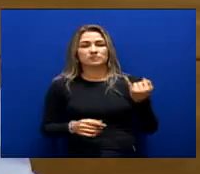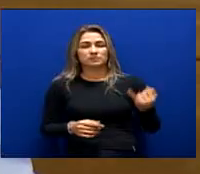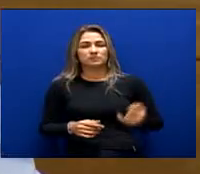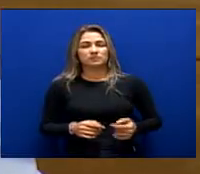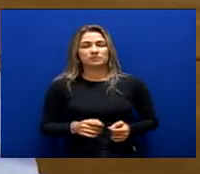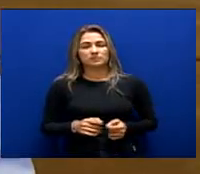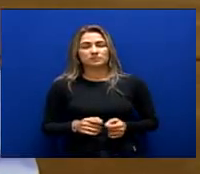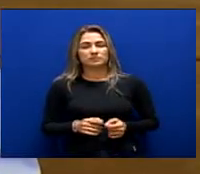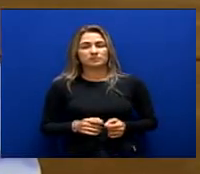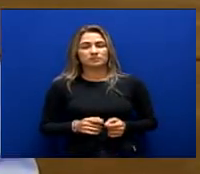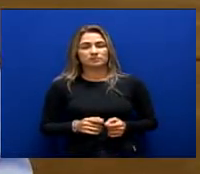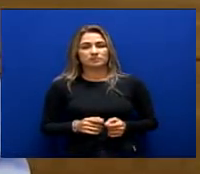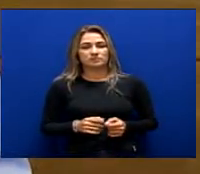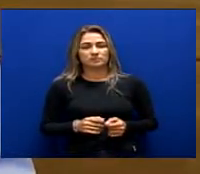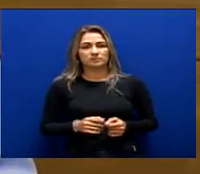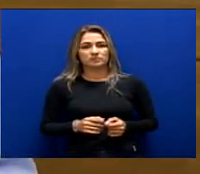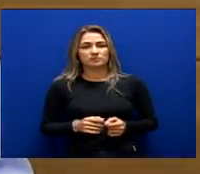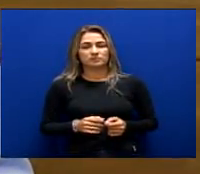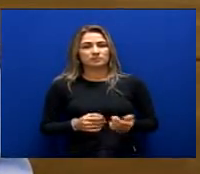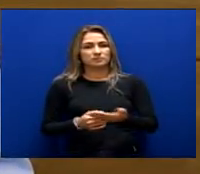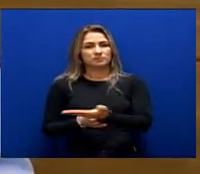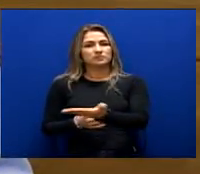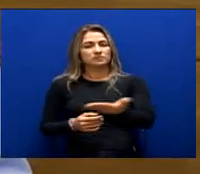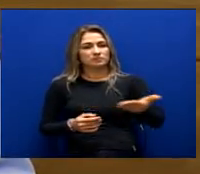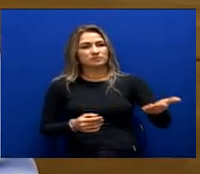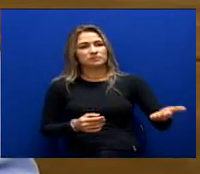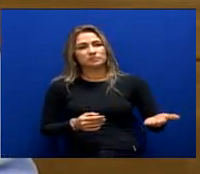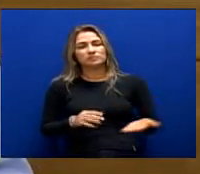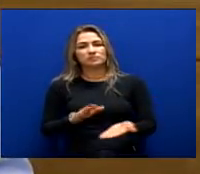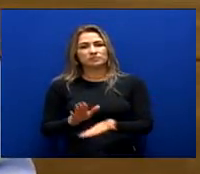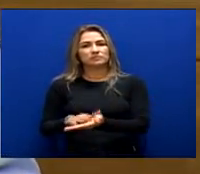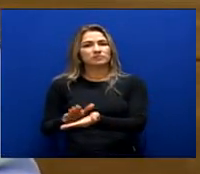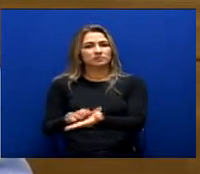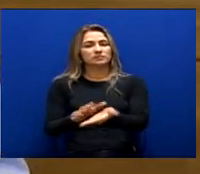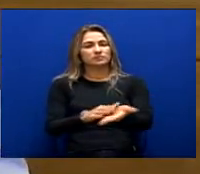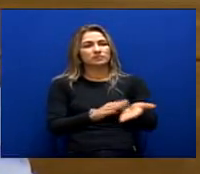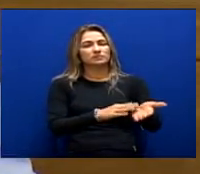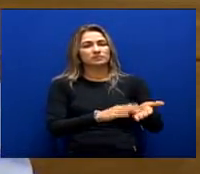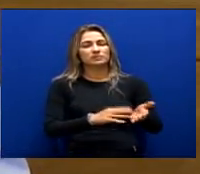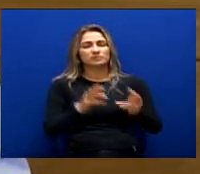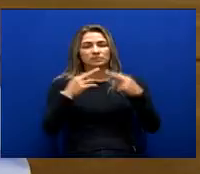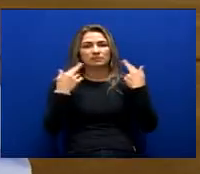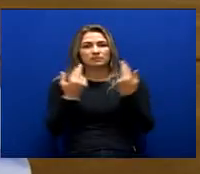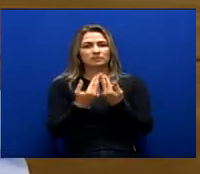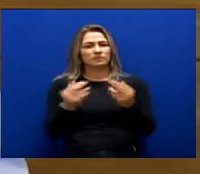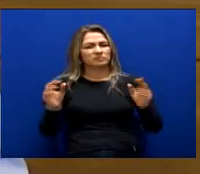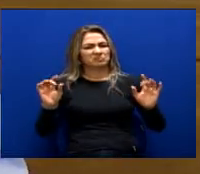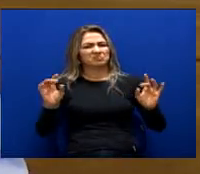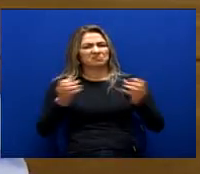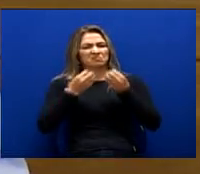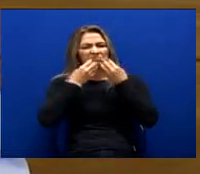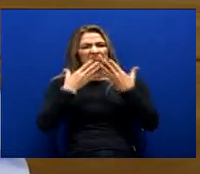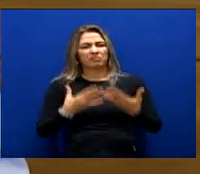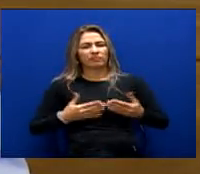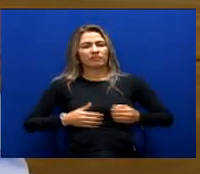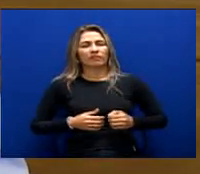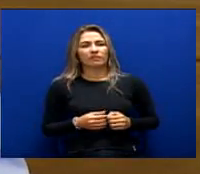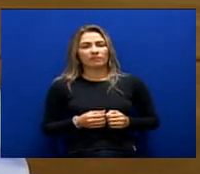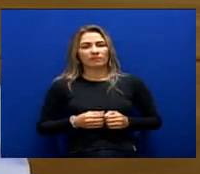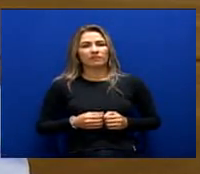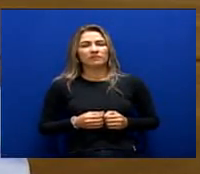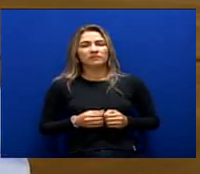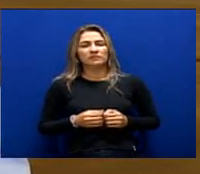eu acho que todos estão de parabéns acho que foi uma reunião de alto nível acho que não teve que nenhuma